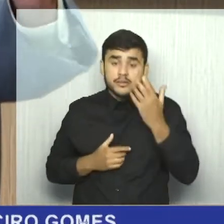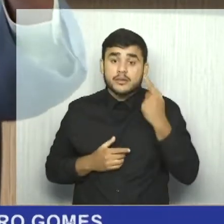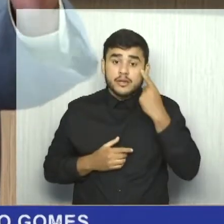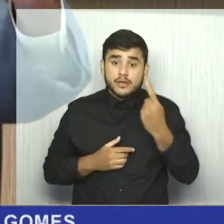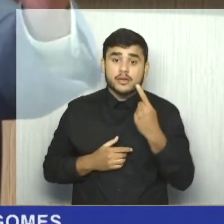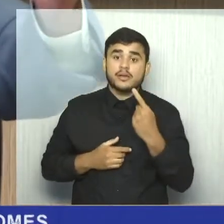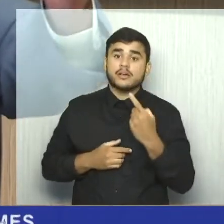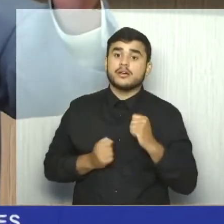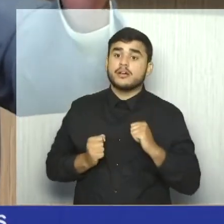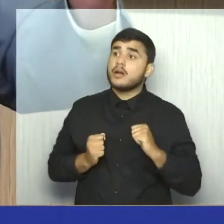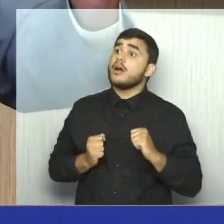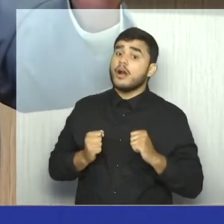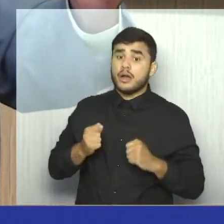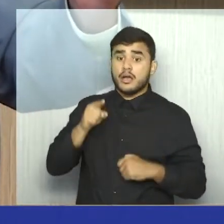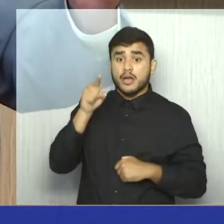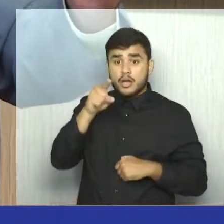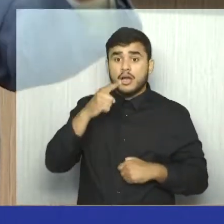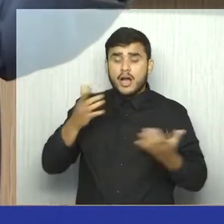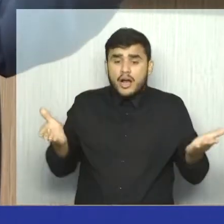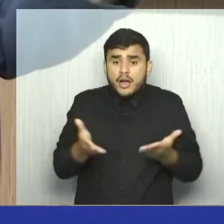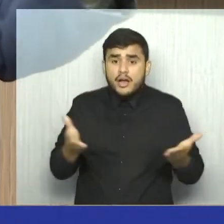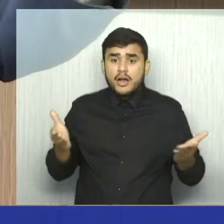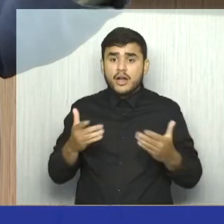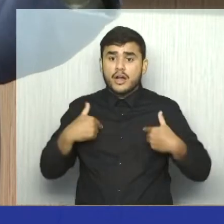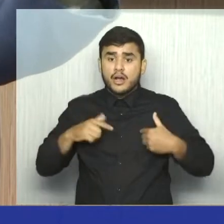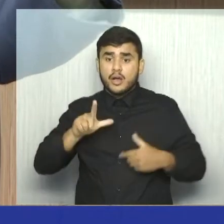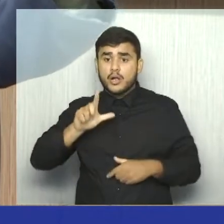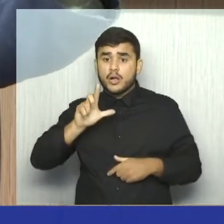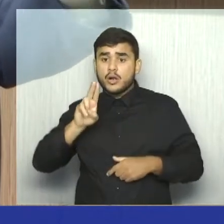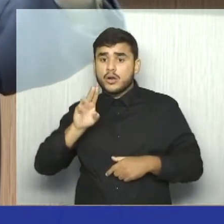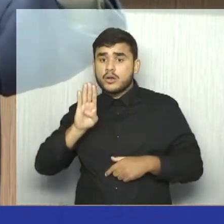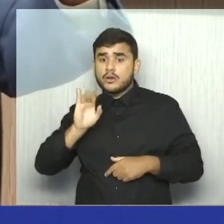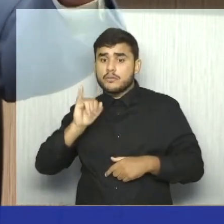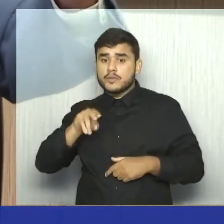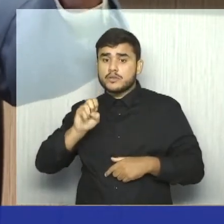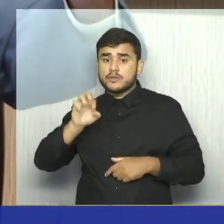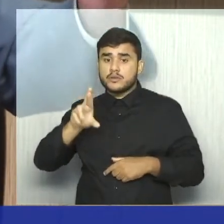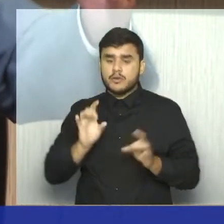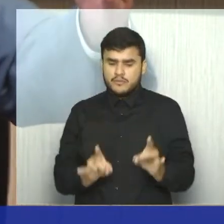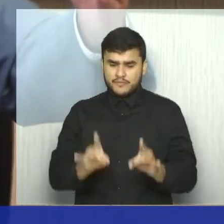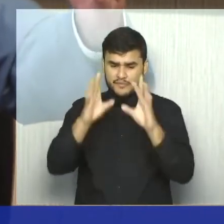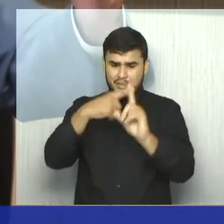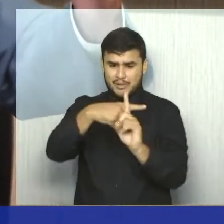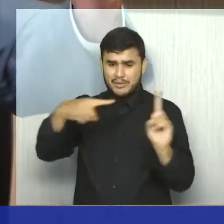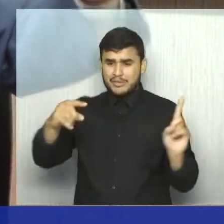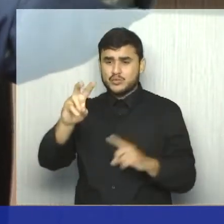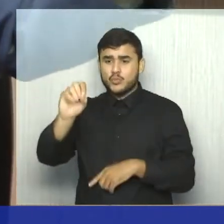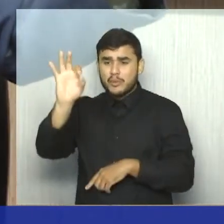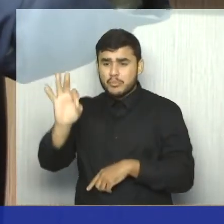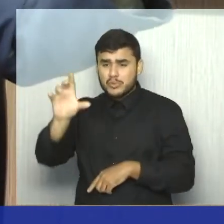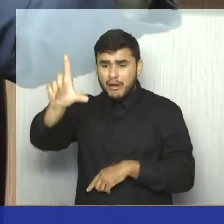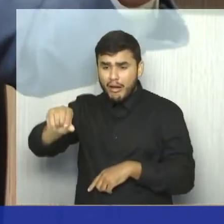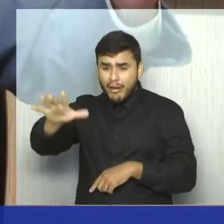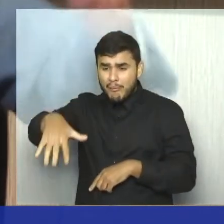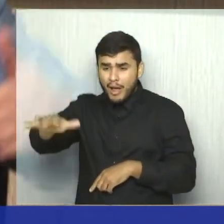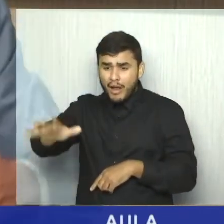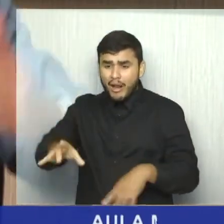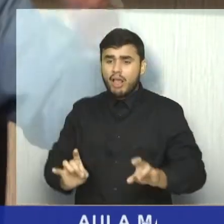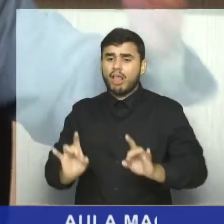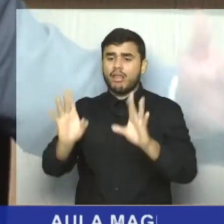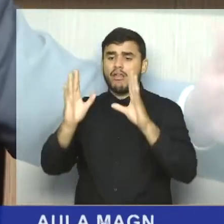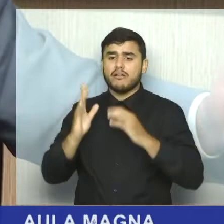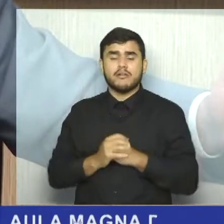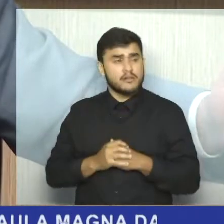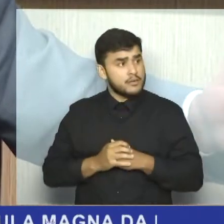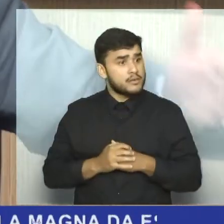para não dizer aquela outra coisa, entregaram agora a Lubinor por menos da metade do preço. Menos da metade do preço. Eu